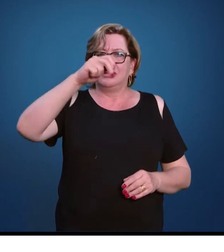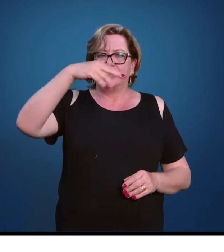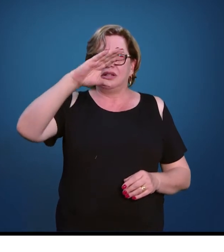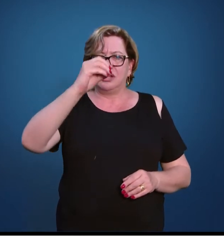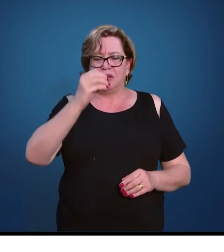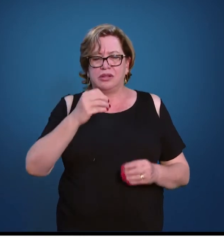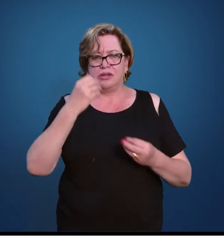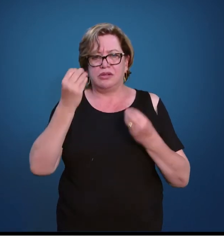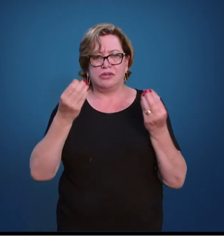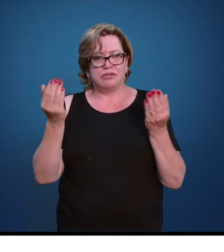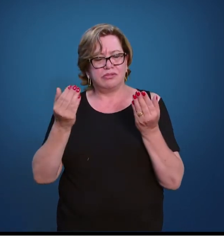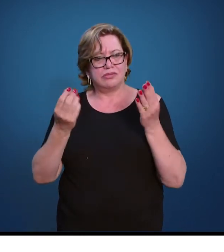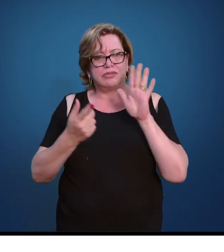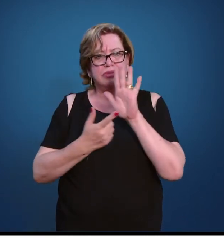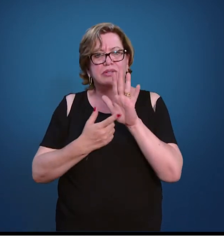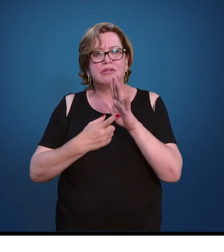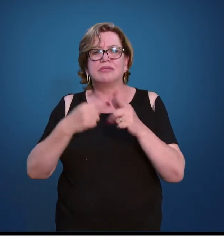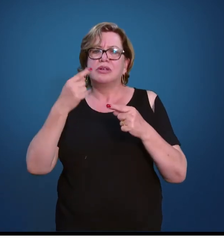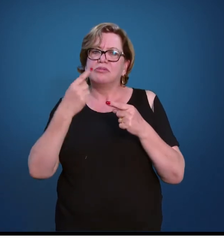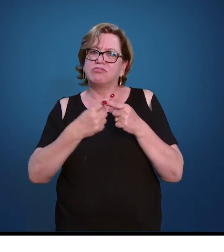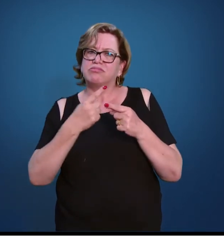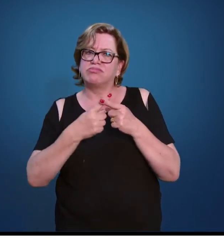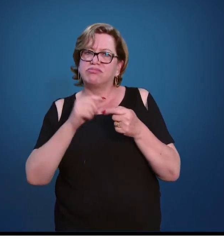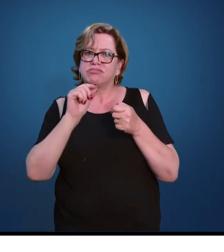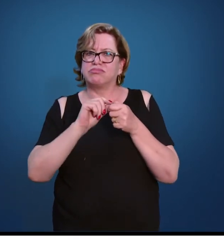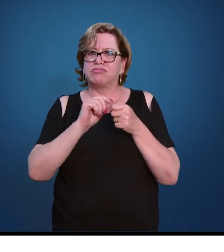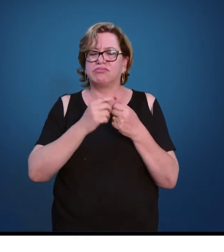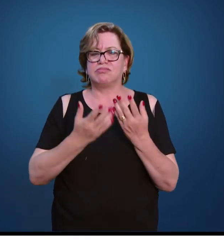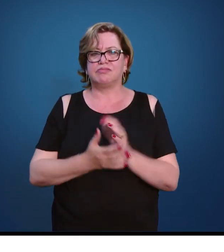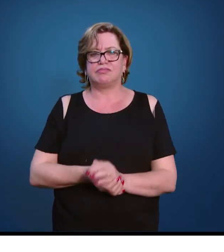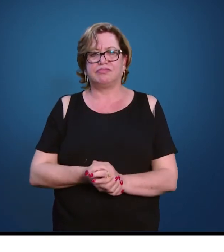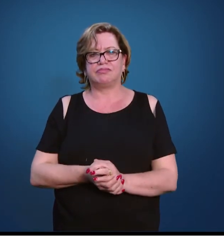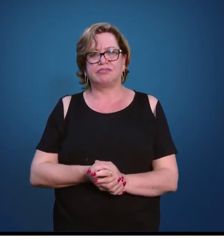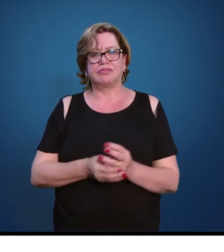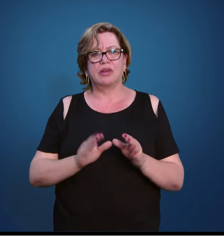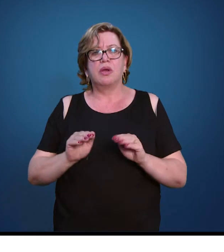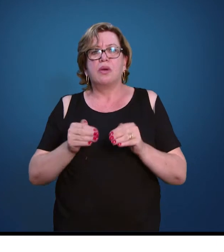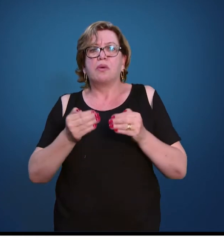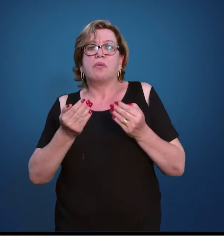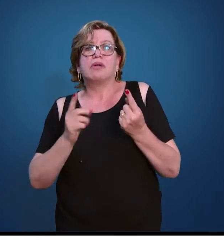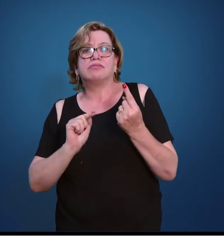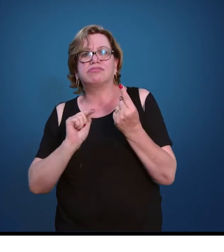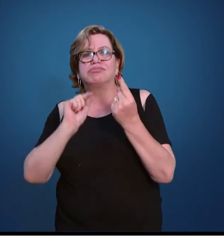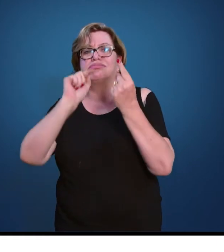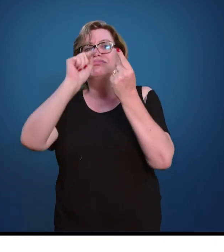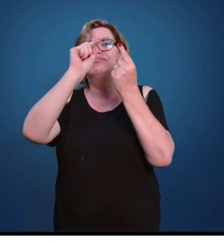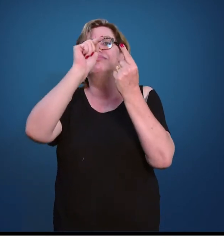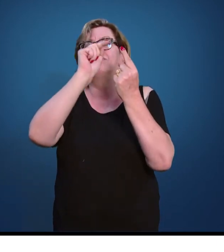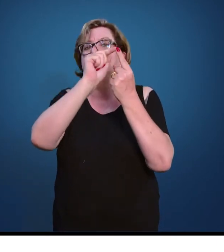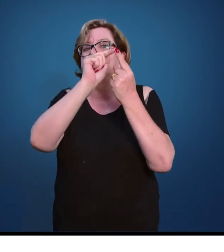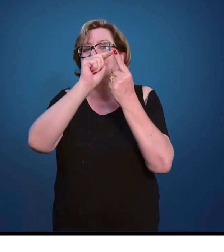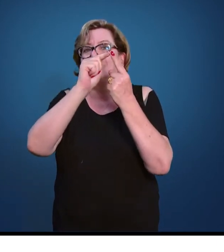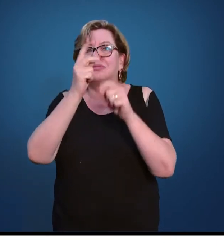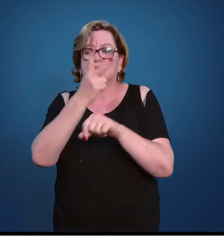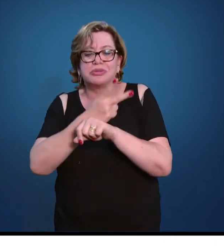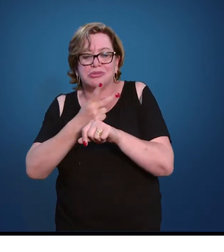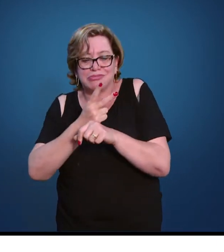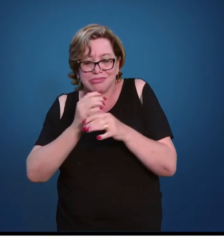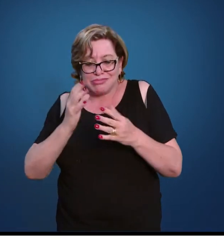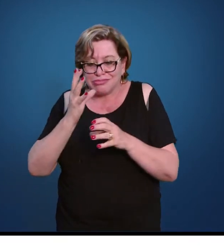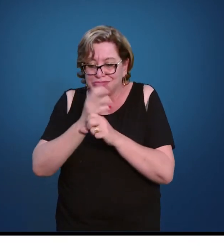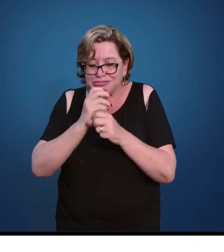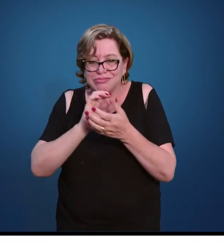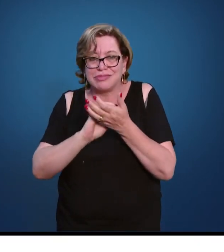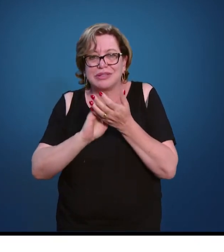Nós vamos enfocar basicamente o porquê que nós fazemos isso. Qual é o objetivo de nós buscarmos isso daí? O